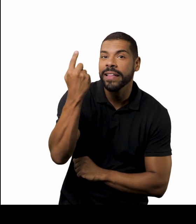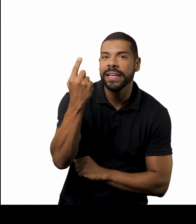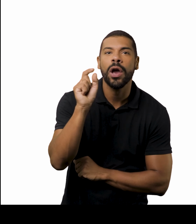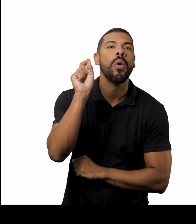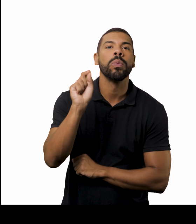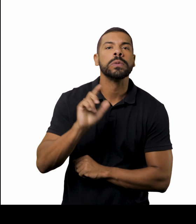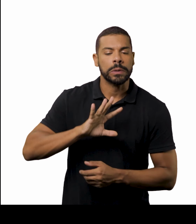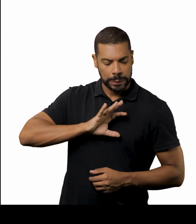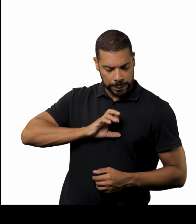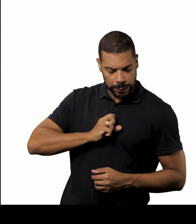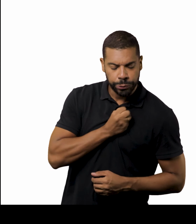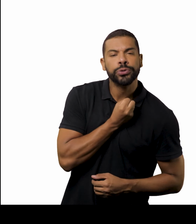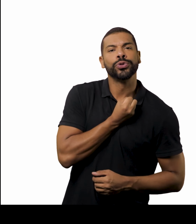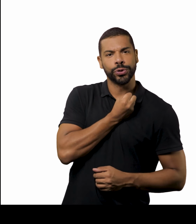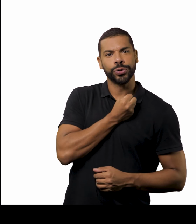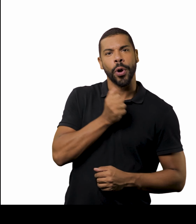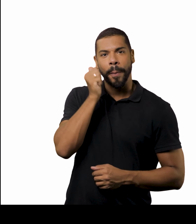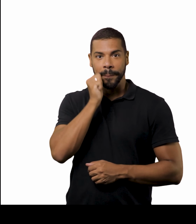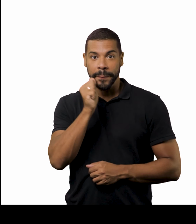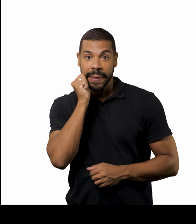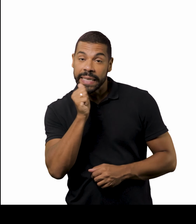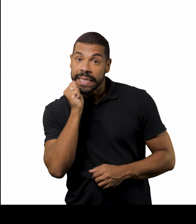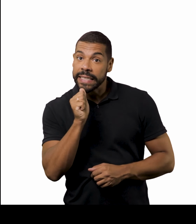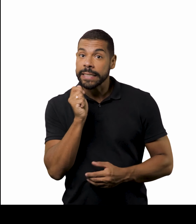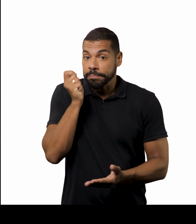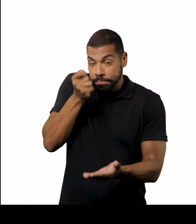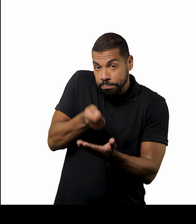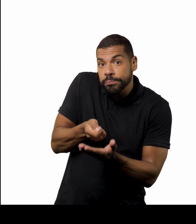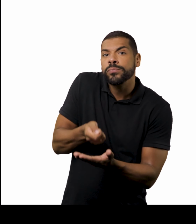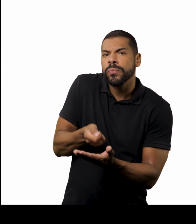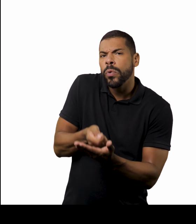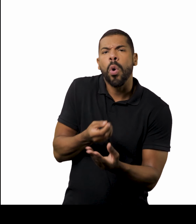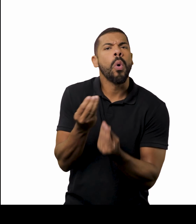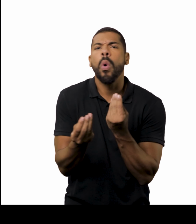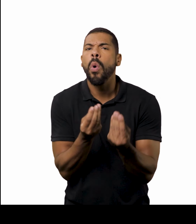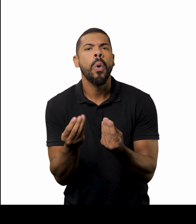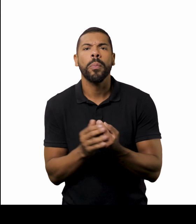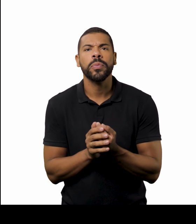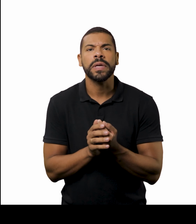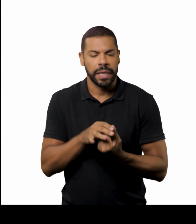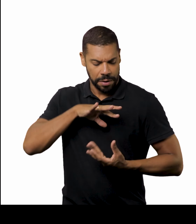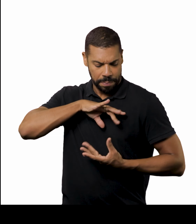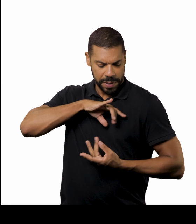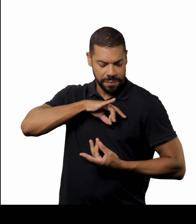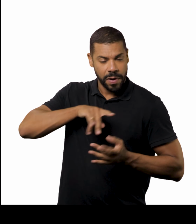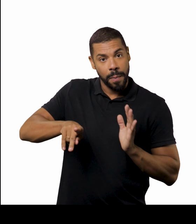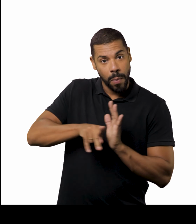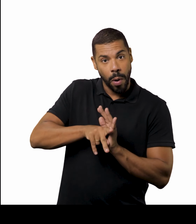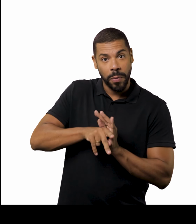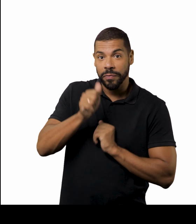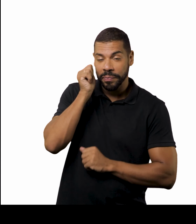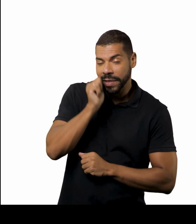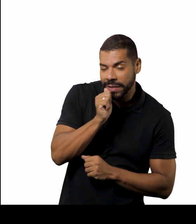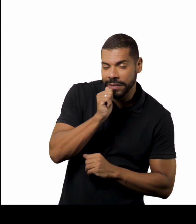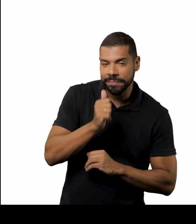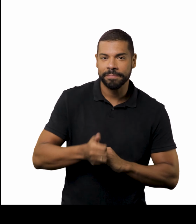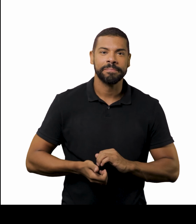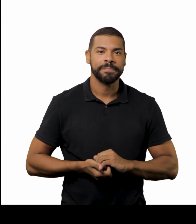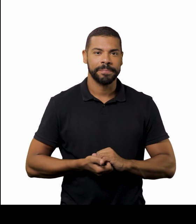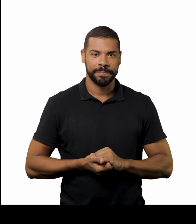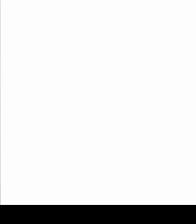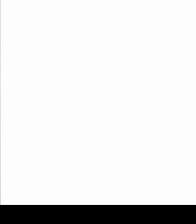categorizar, mas a ideia é esse ódio feminino, o ataque, né, a violência que se sofre por você performar esse